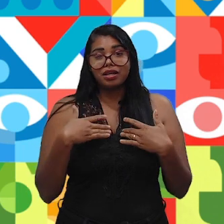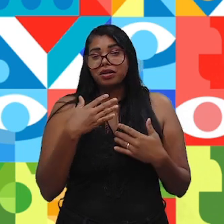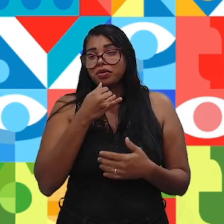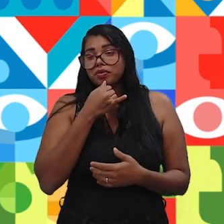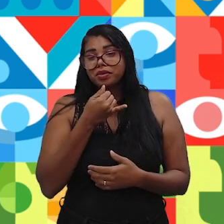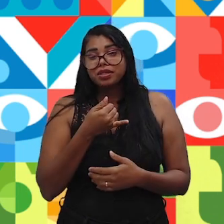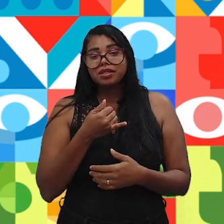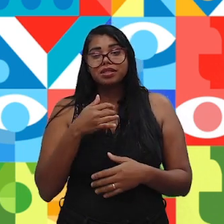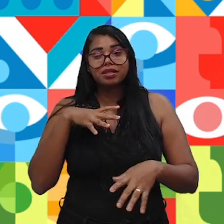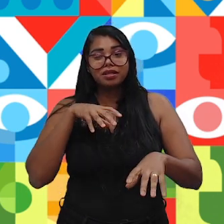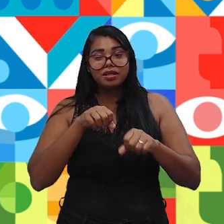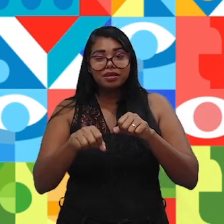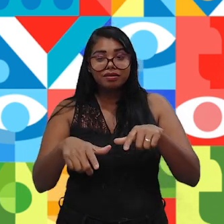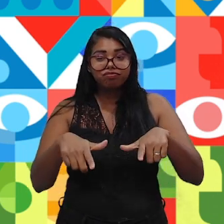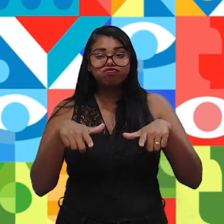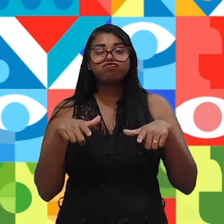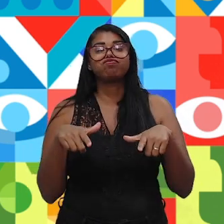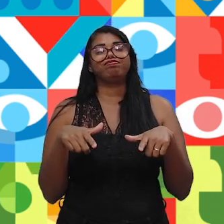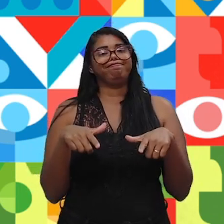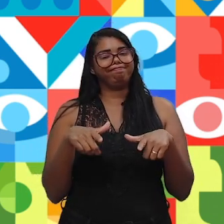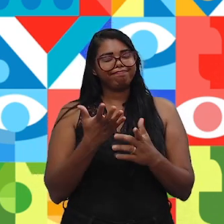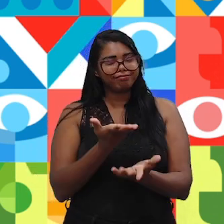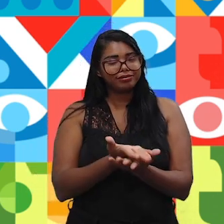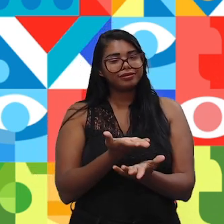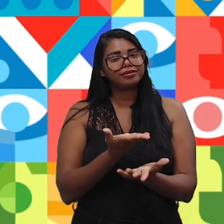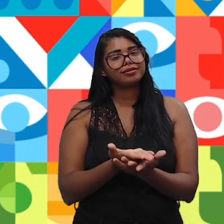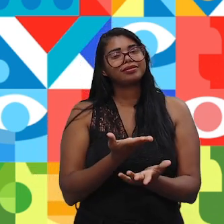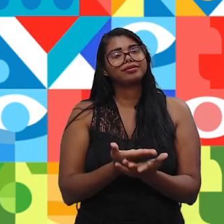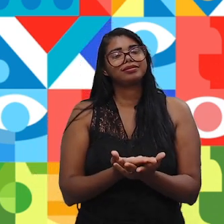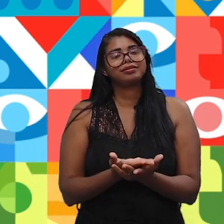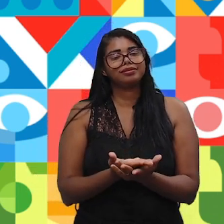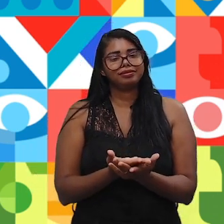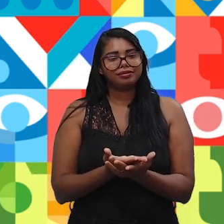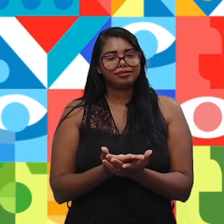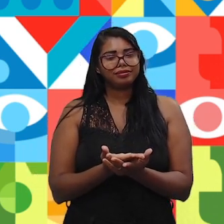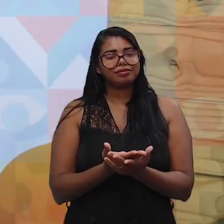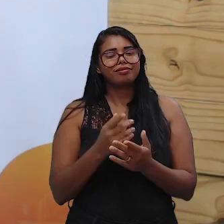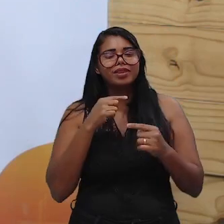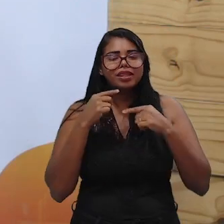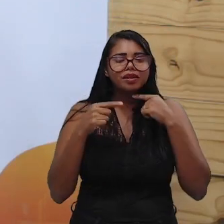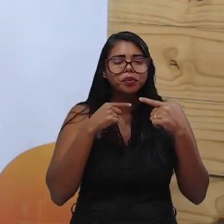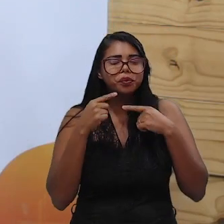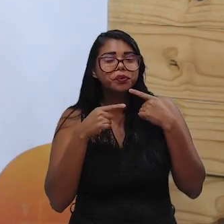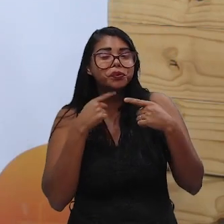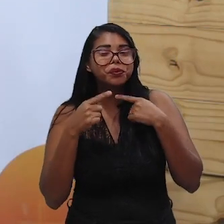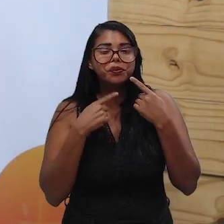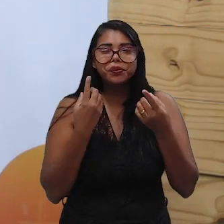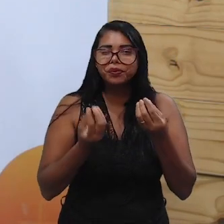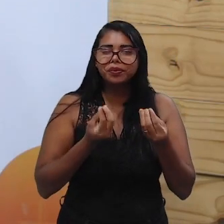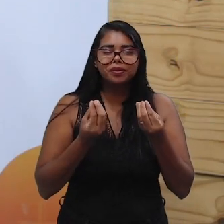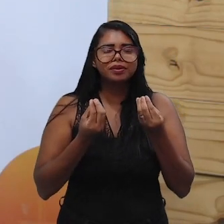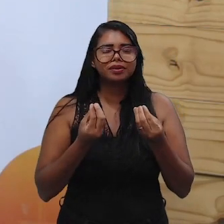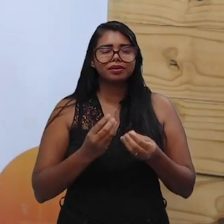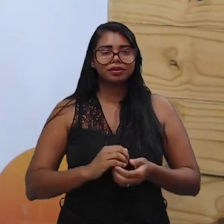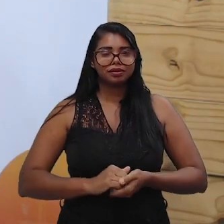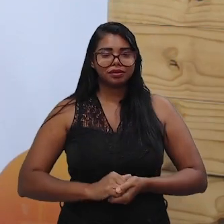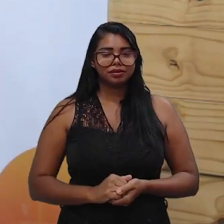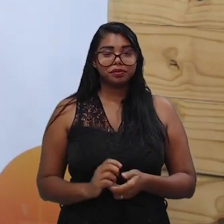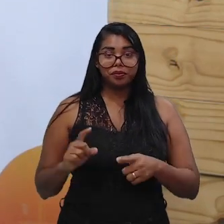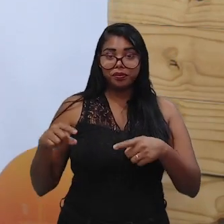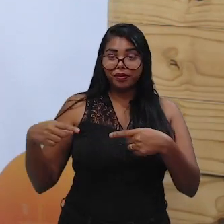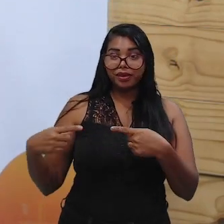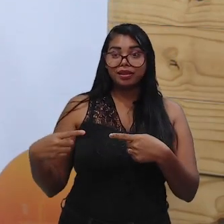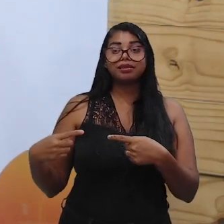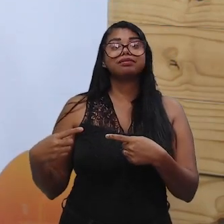de me formar, estou aqui estudando, ainda estou aqui com um pouquinho de dúvida, como é que eu vou lidar com isso? É um desafio da